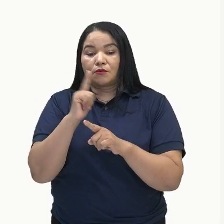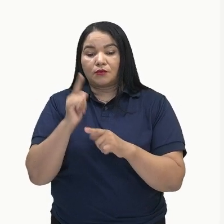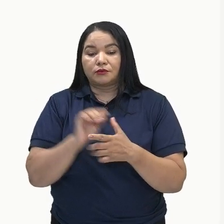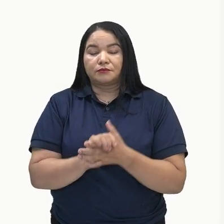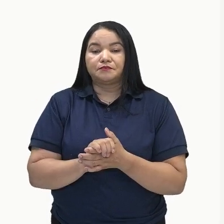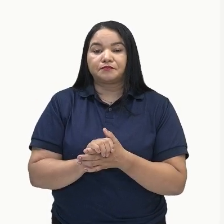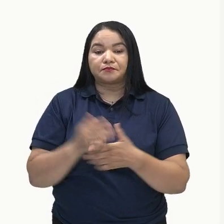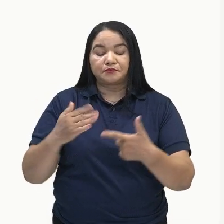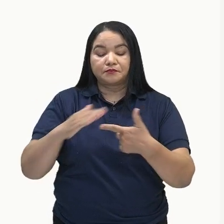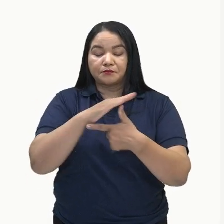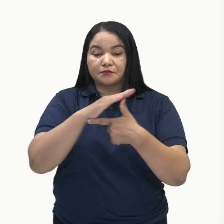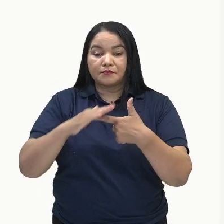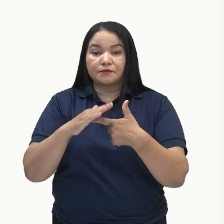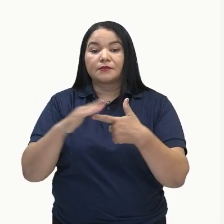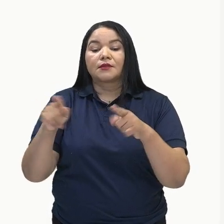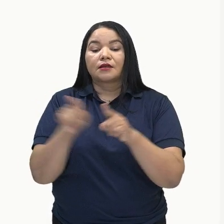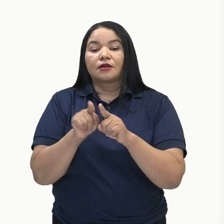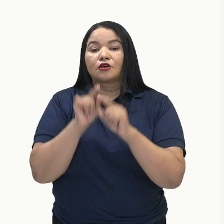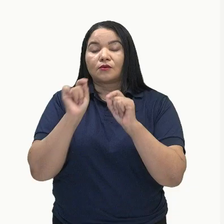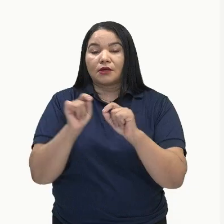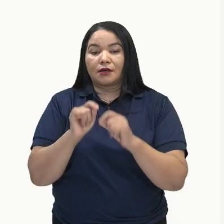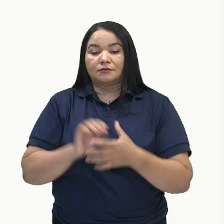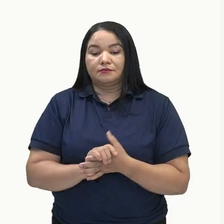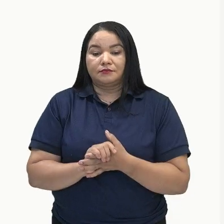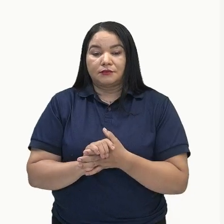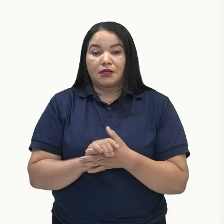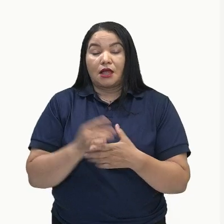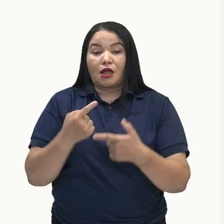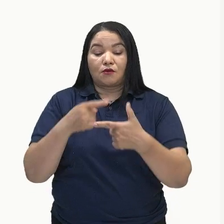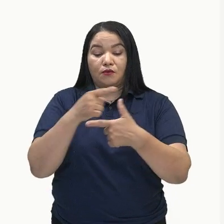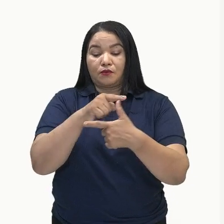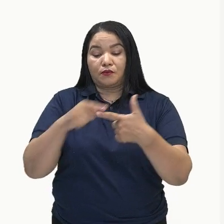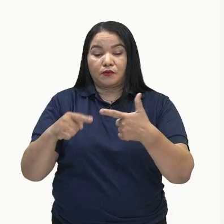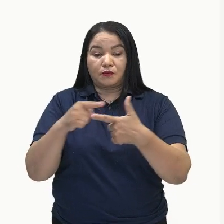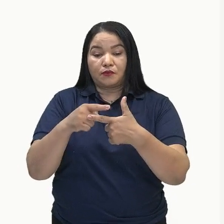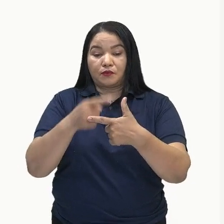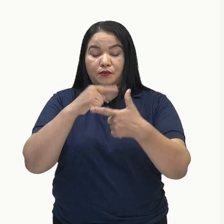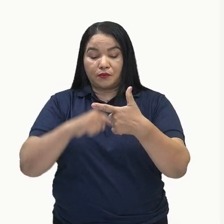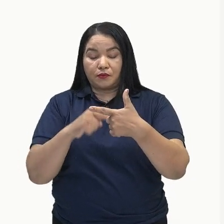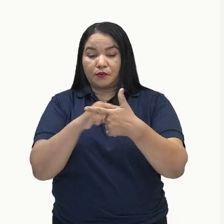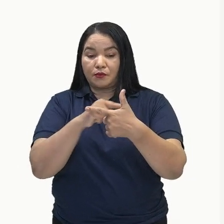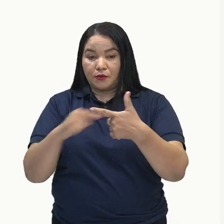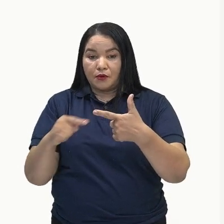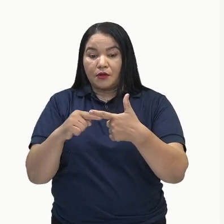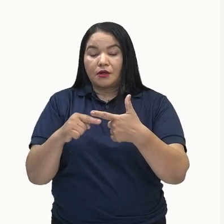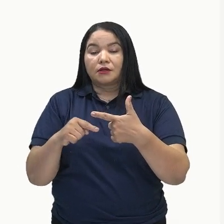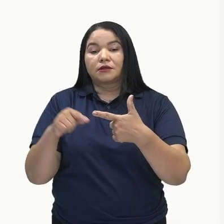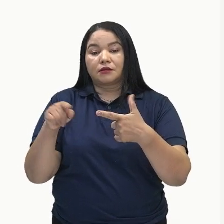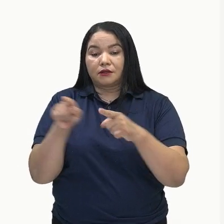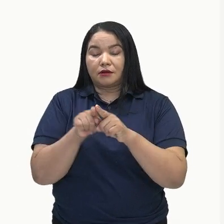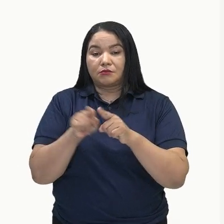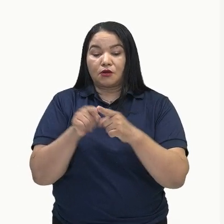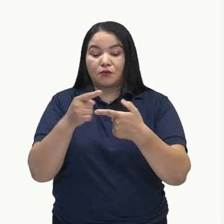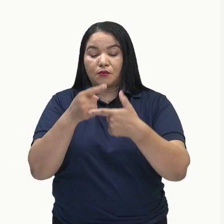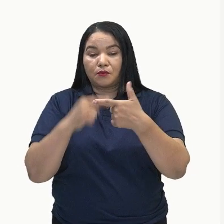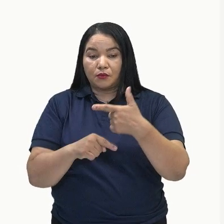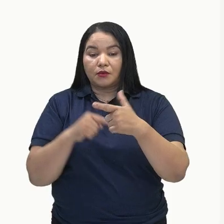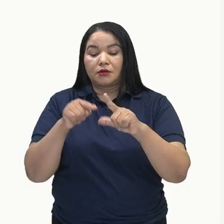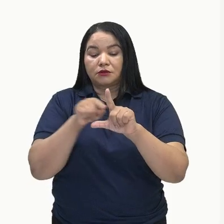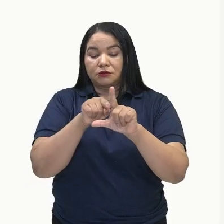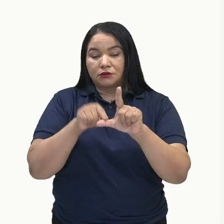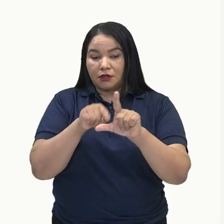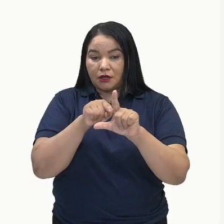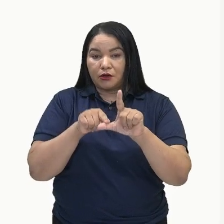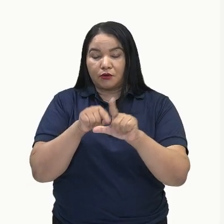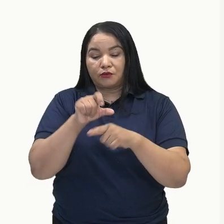hipotenusa ela é o lado que está oposto ao ângulo de 90 graus, tá bom? Hipotenusa, lado oposto ao ângulo de